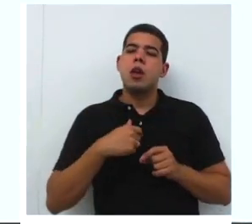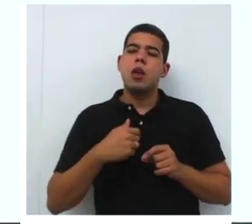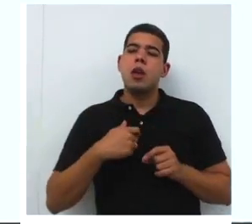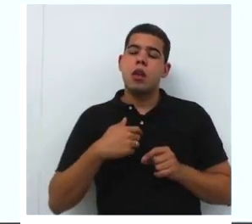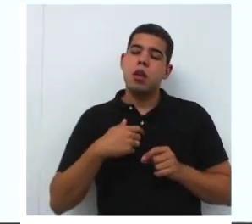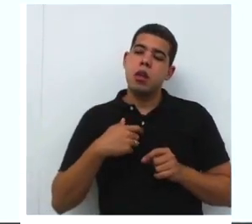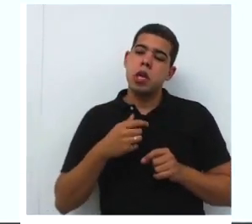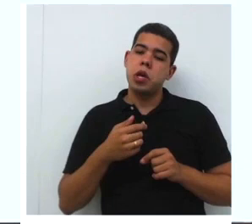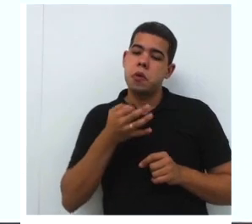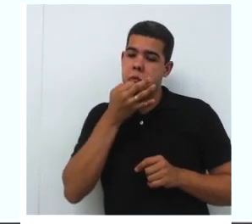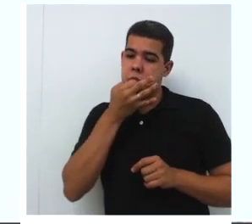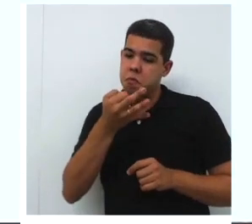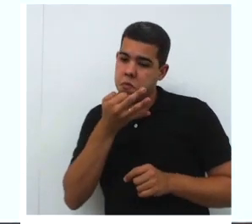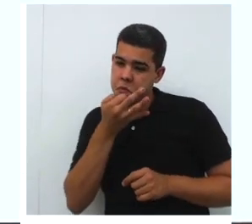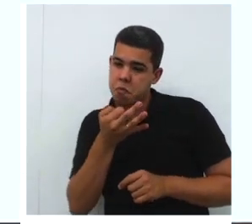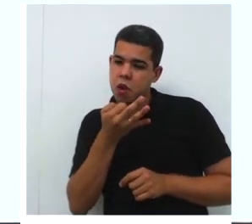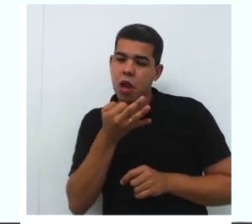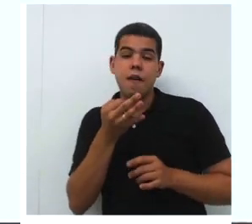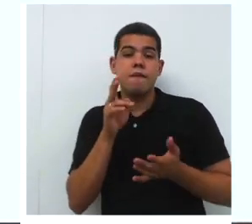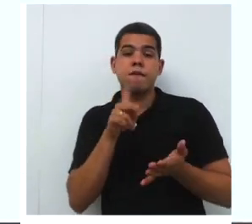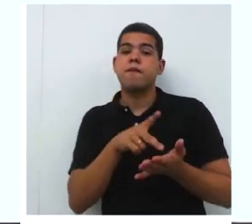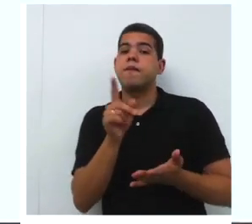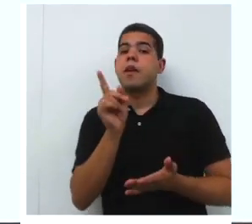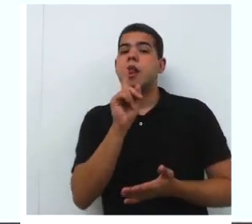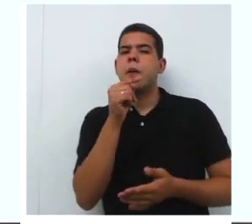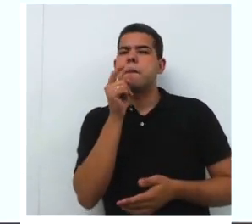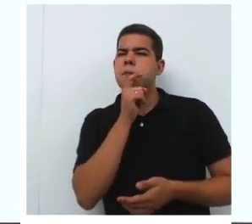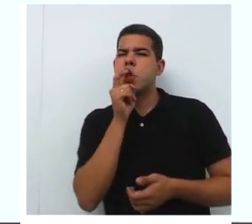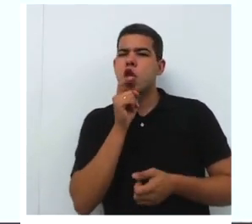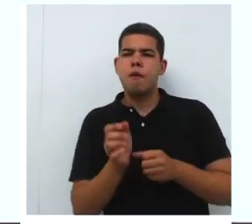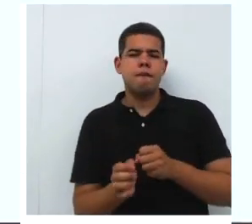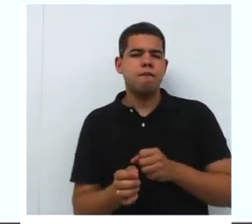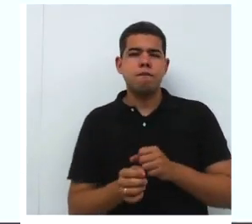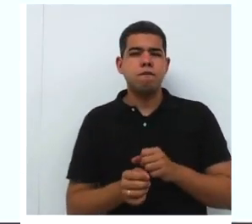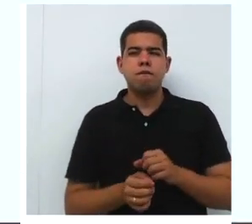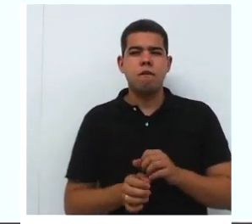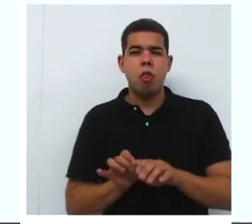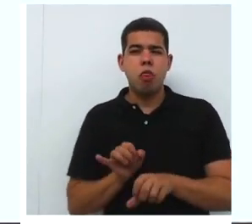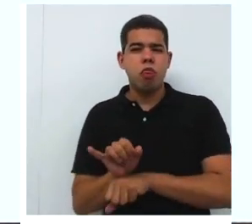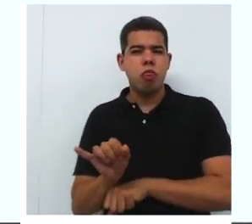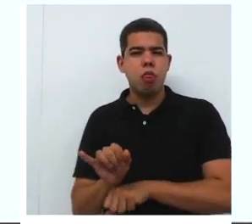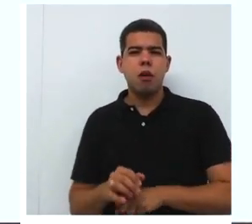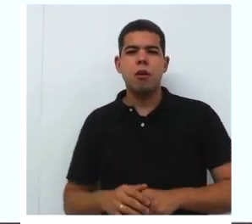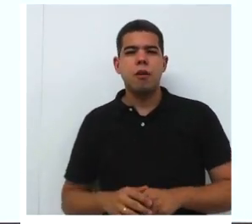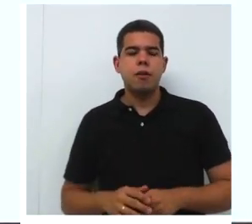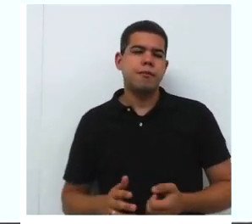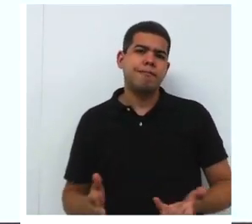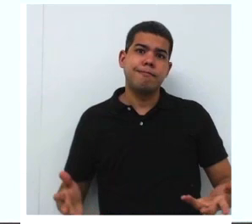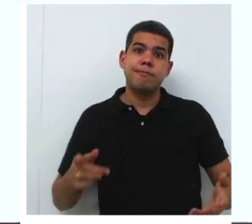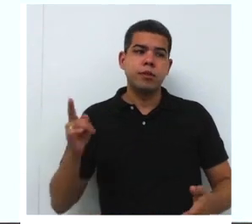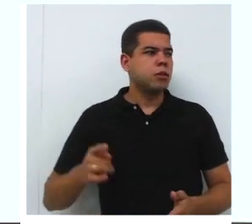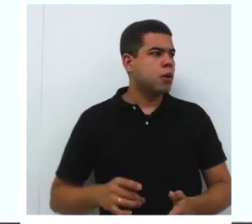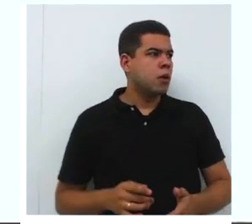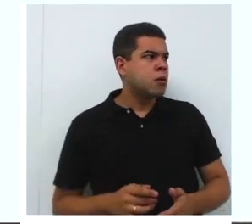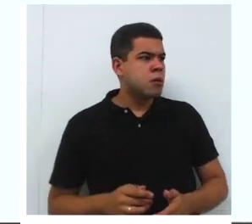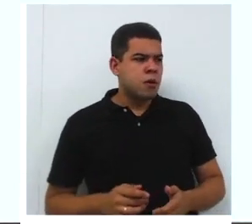é verdadeiro. Você está iludido ou tenta iludir alguém. Fuja dessa.